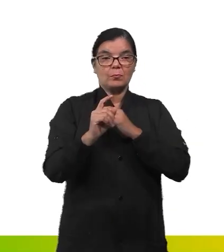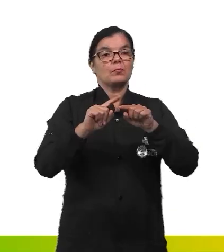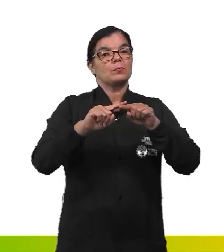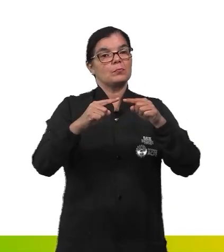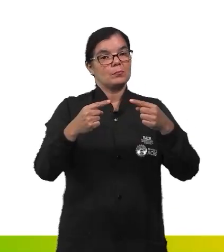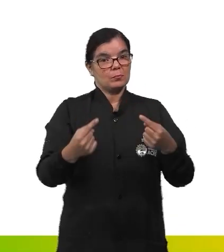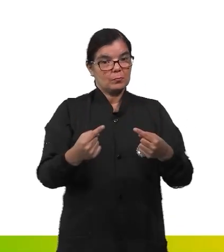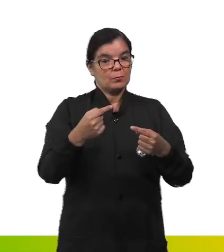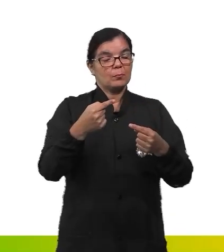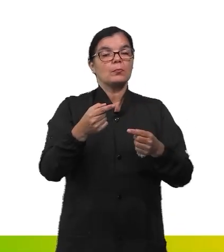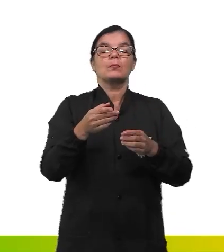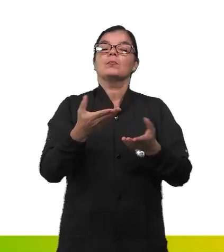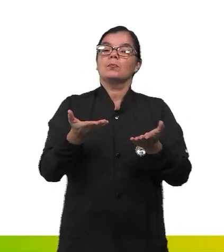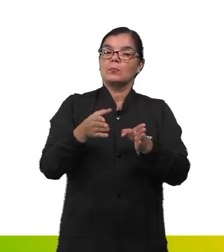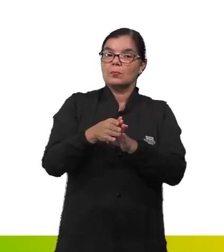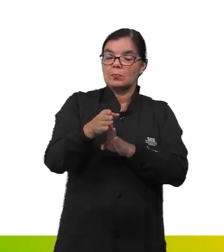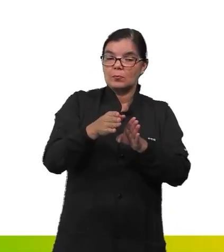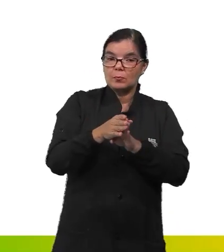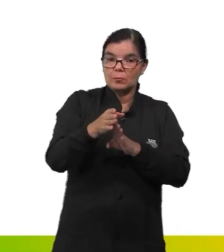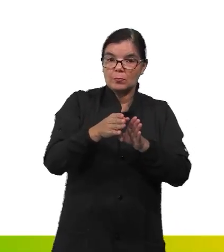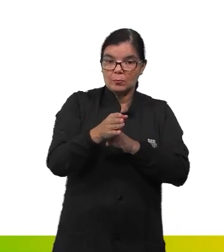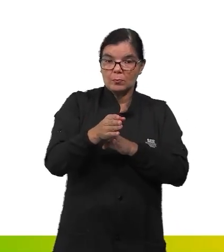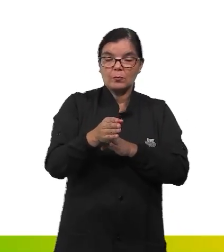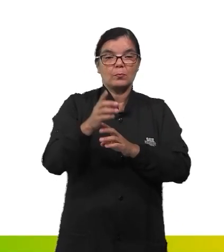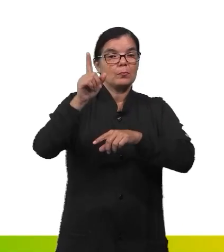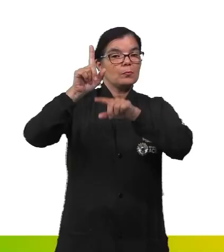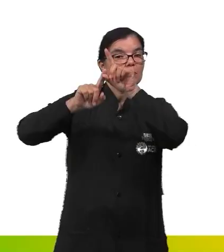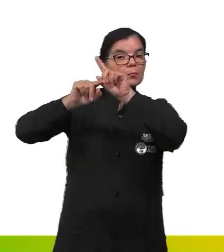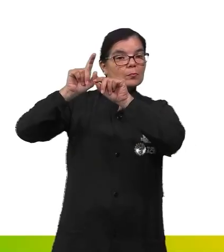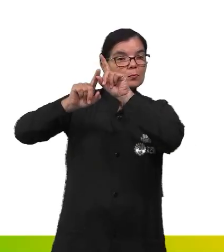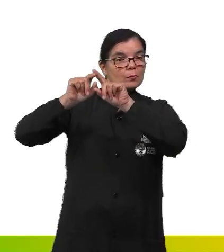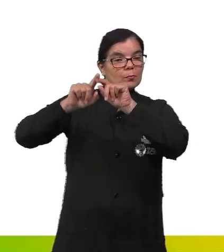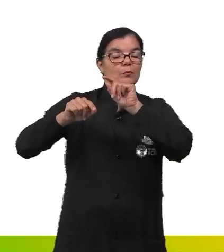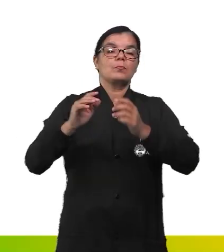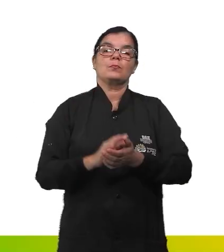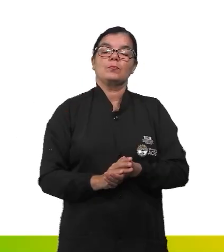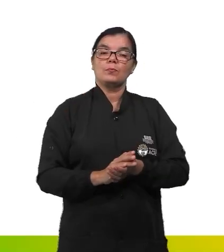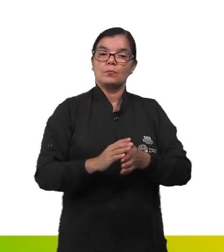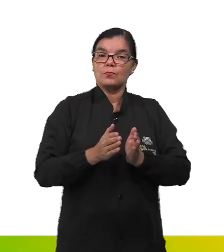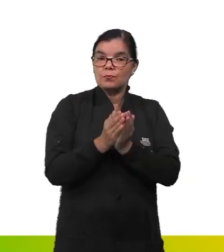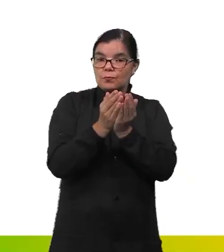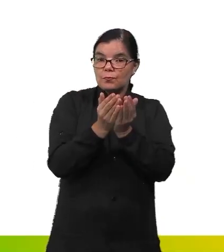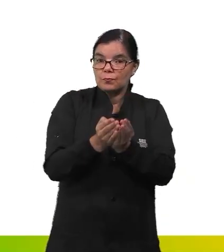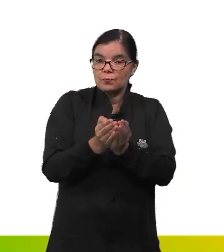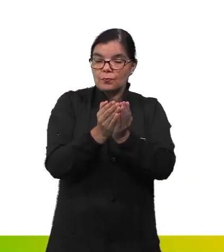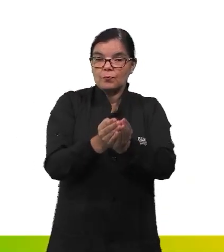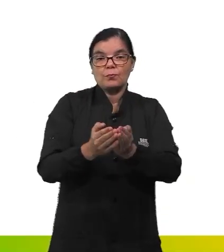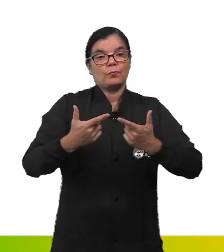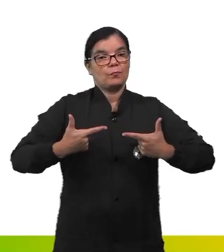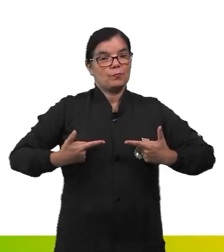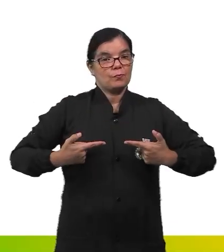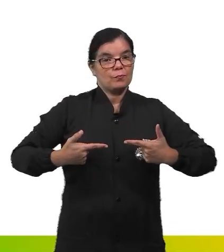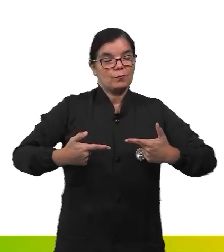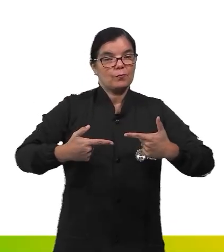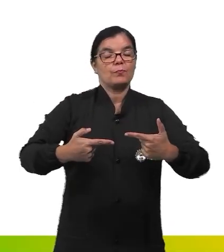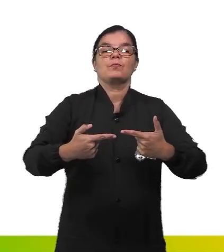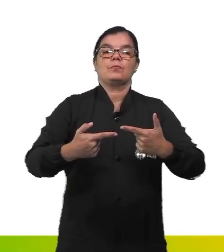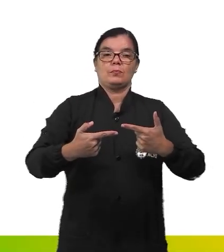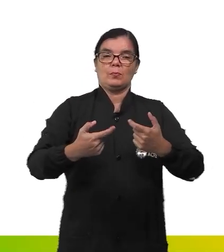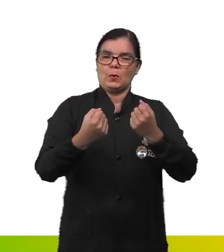sim para se orientar pelas estrelas. E o navio de guerra, pessoal, é da época dos gregos, ele